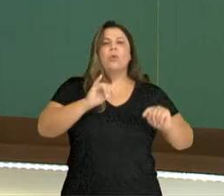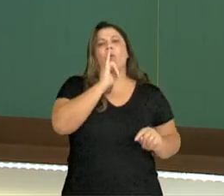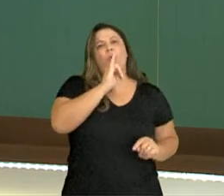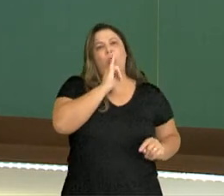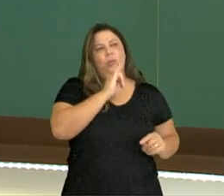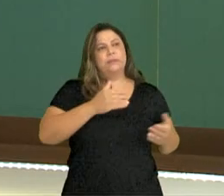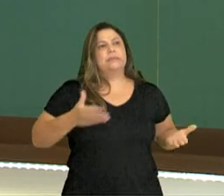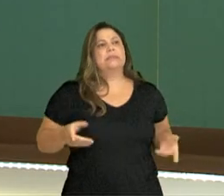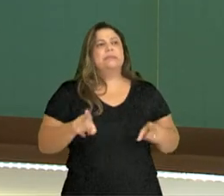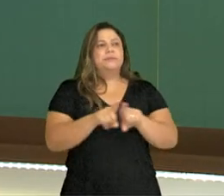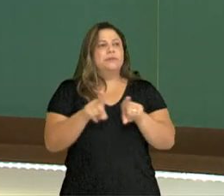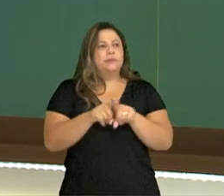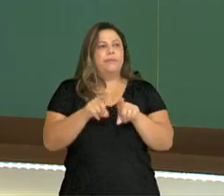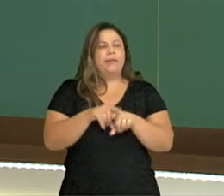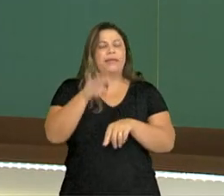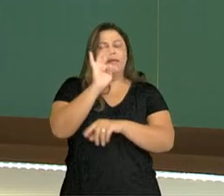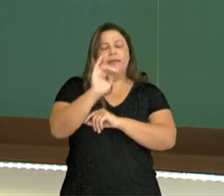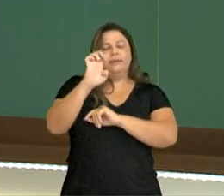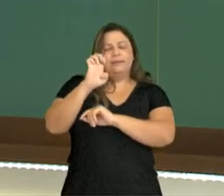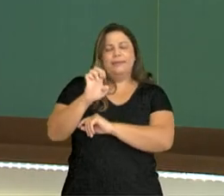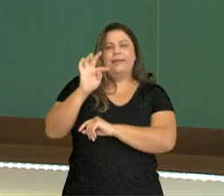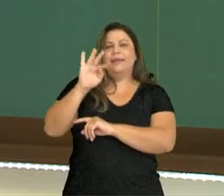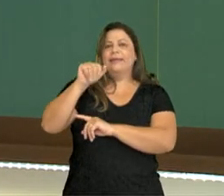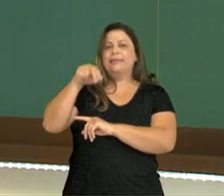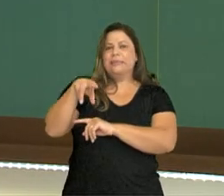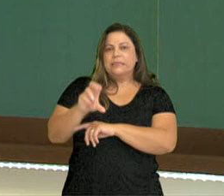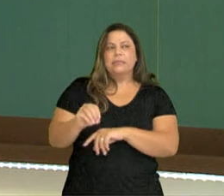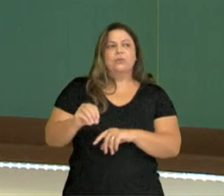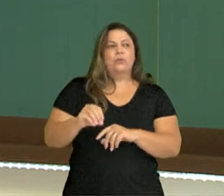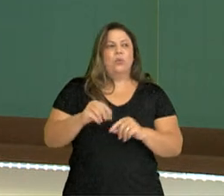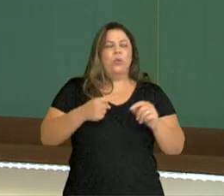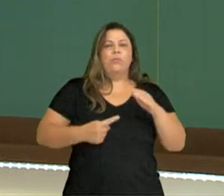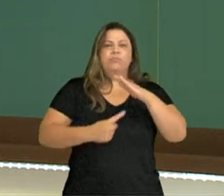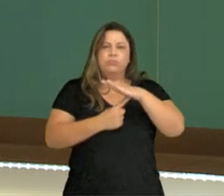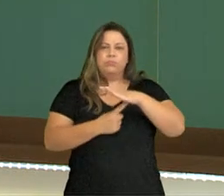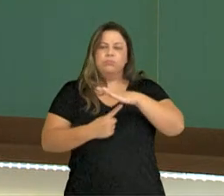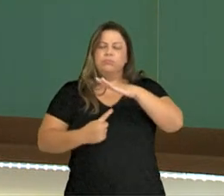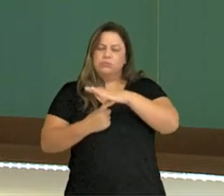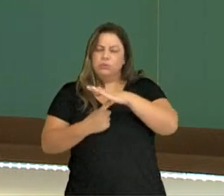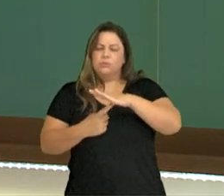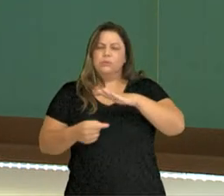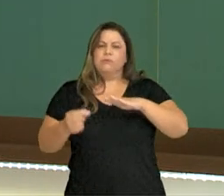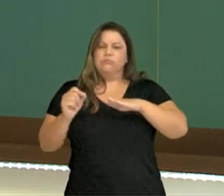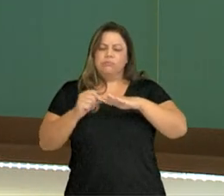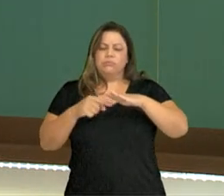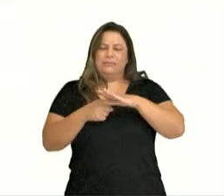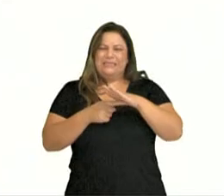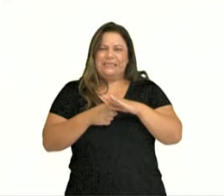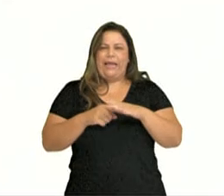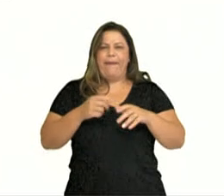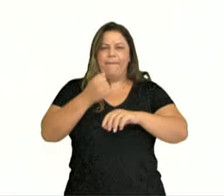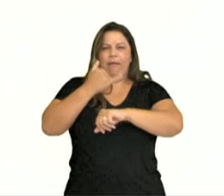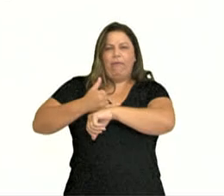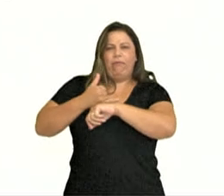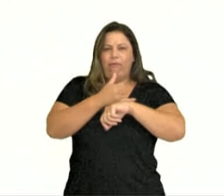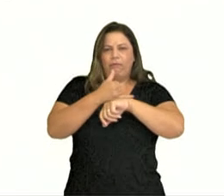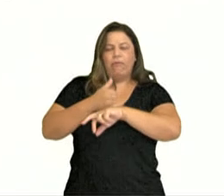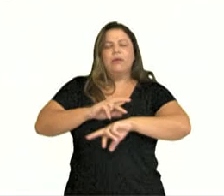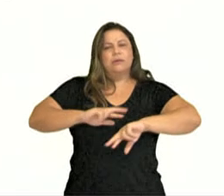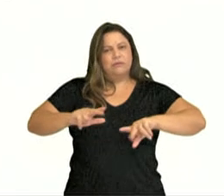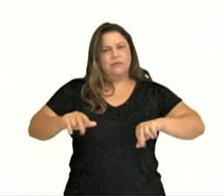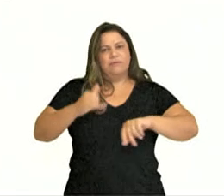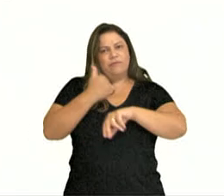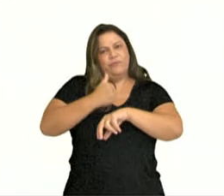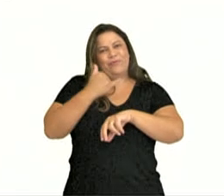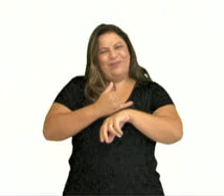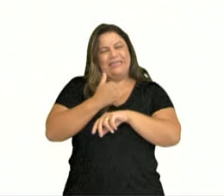exemplos, então. O tétano, né? O contágio se dá através de ferimentos, principalmente enferrujado, né? Onde